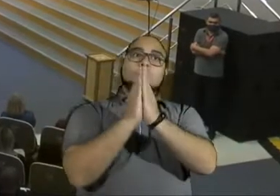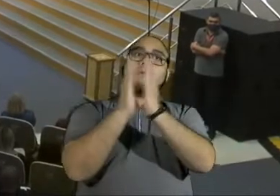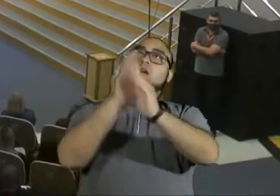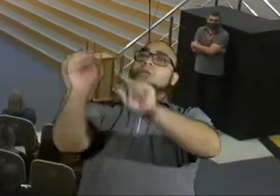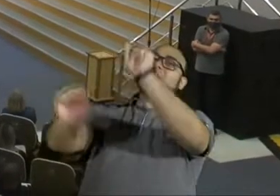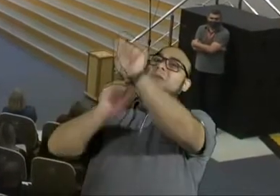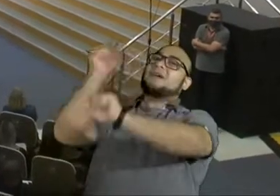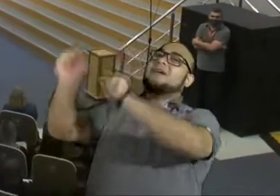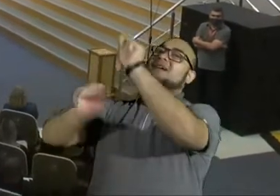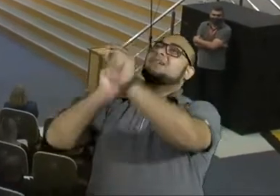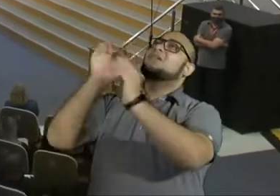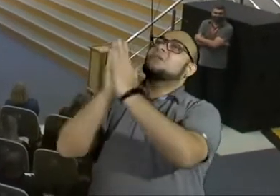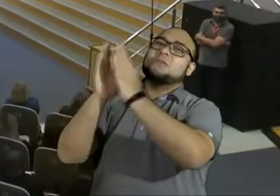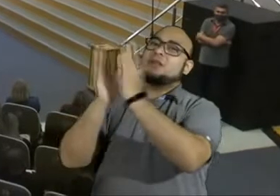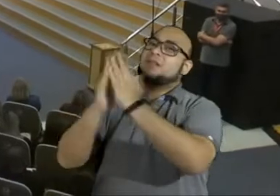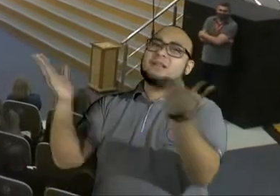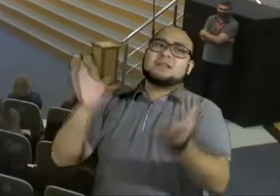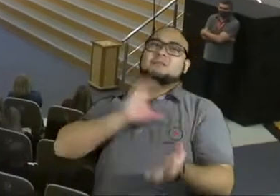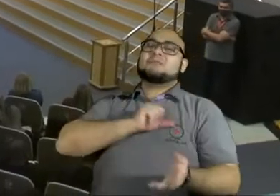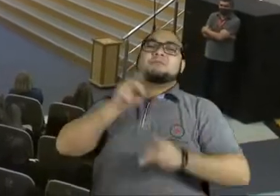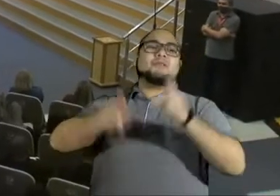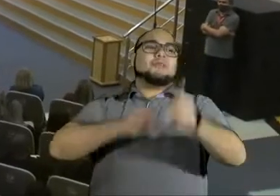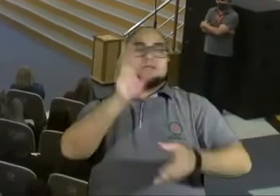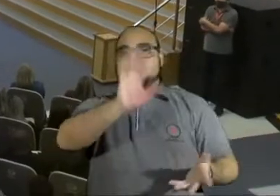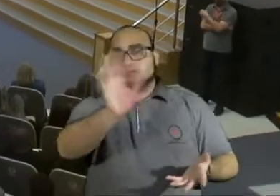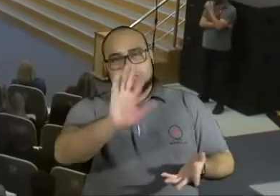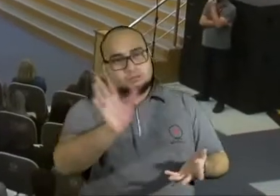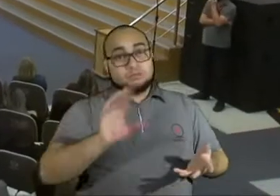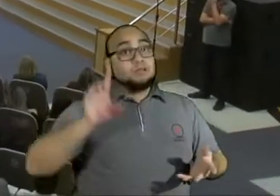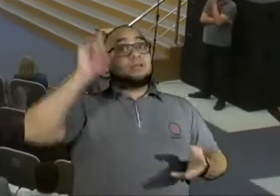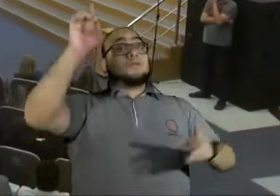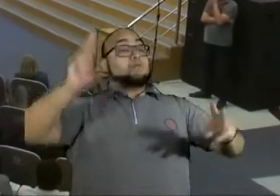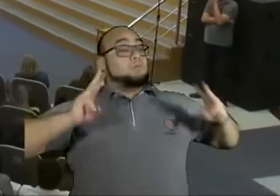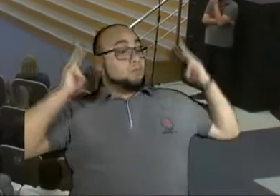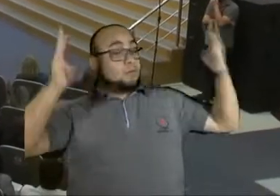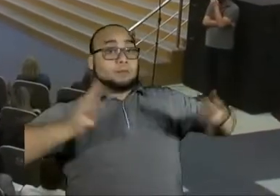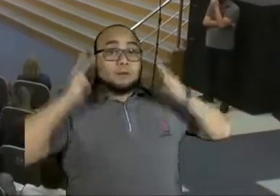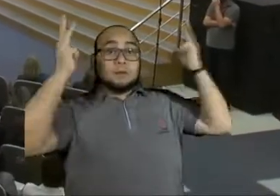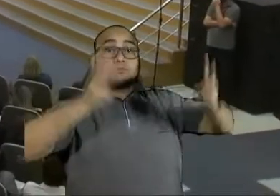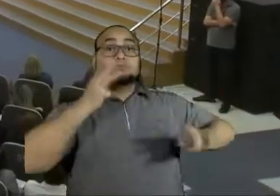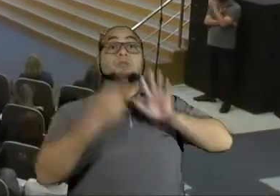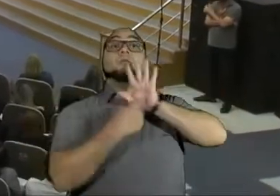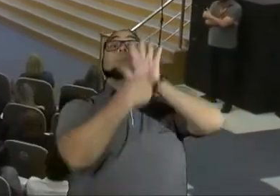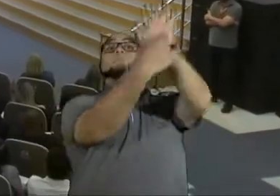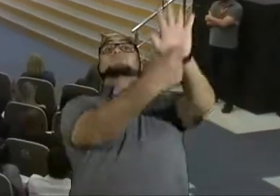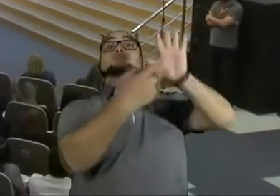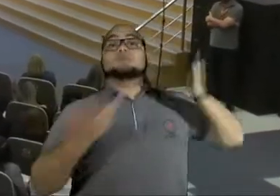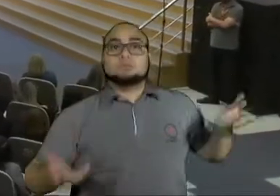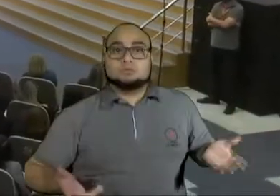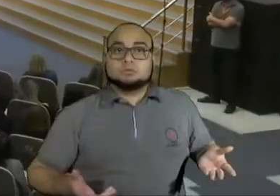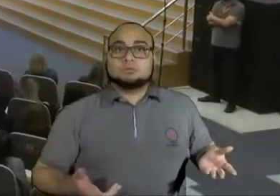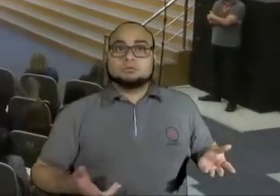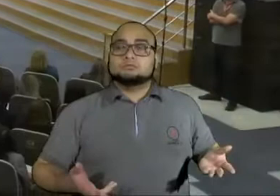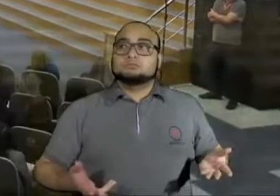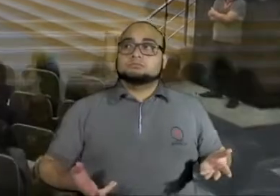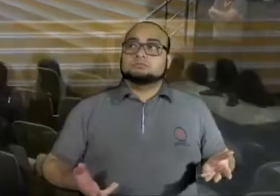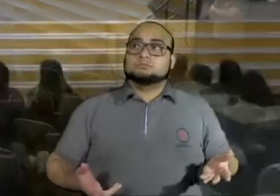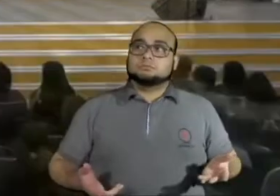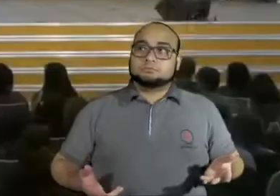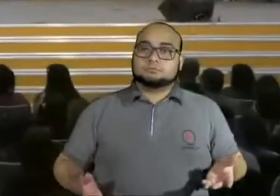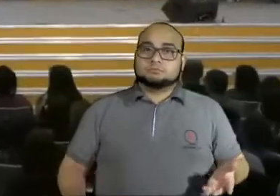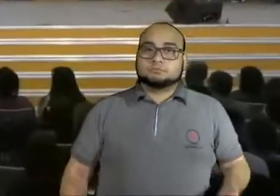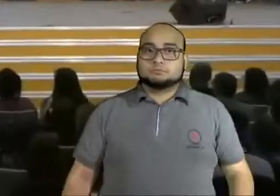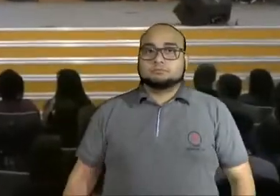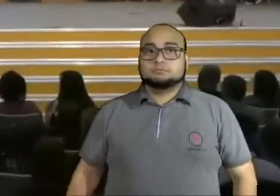favor, eu amo o povo. Não. Moisés colocou diante de Deus sua própria palavra. E Deus sabia que ele faria isso. Deus, não, na verdade, não estava provando a ele,